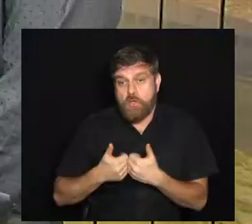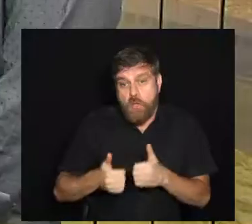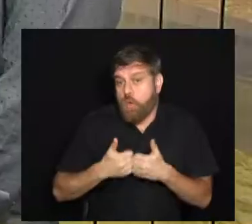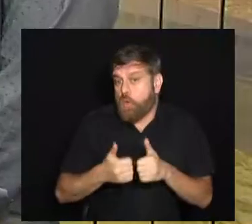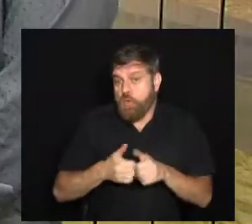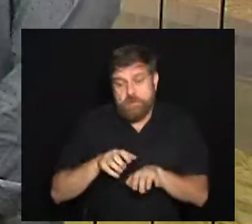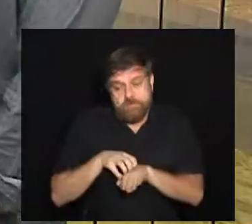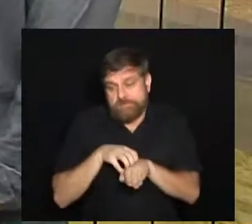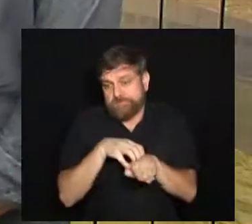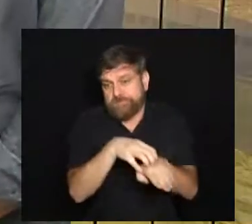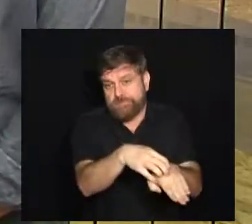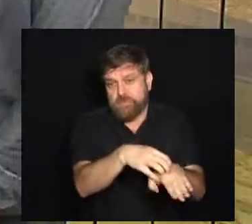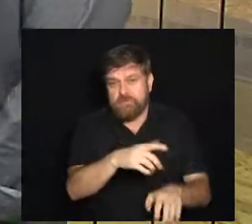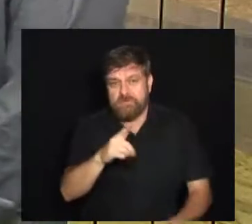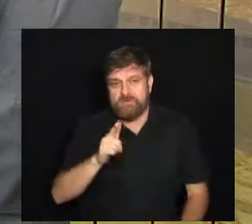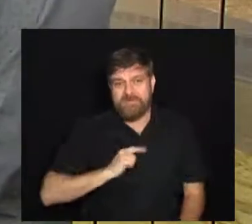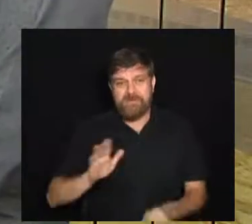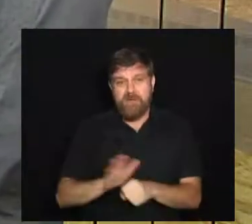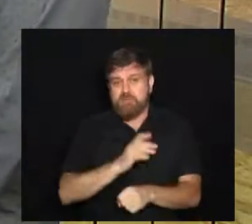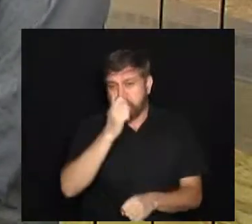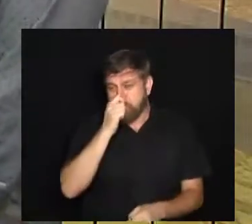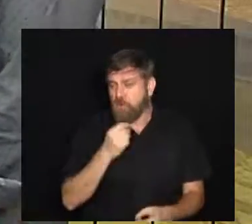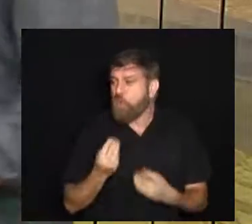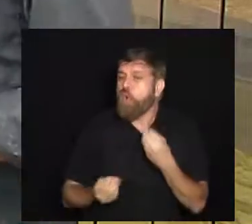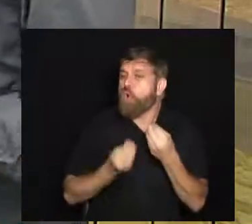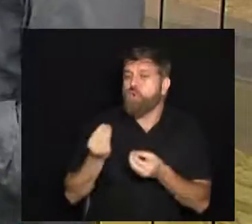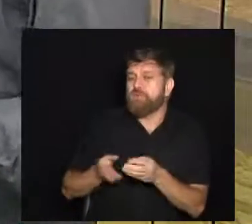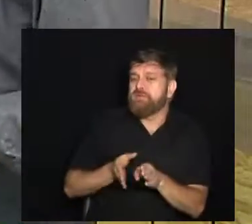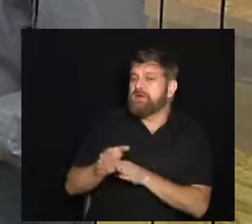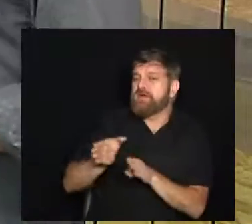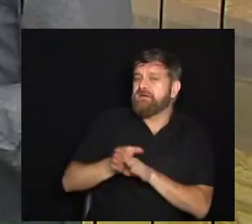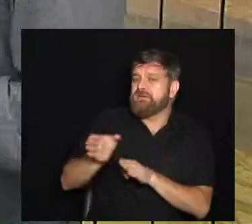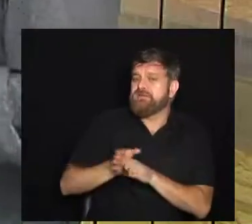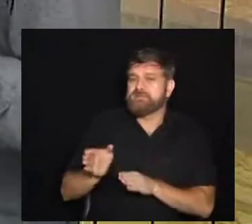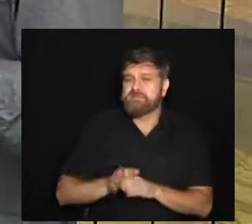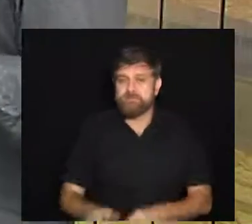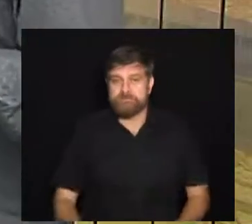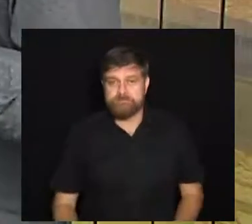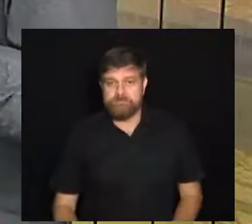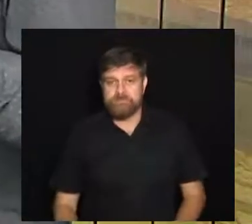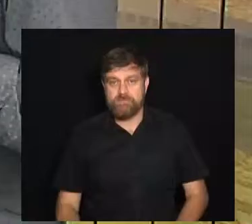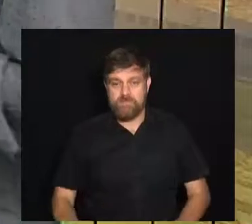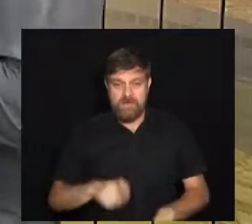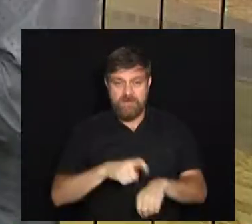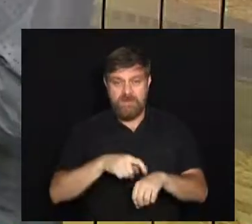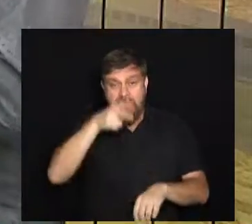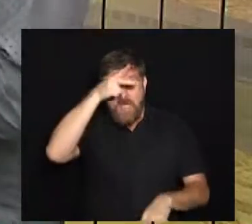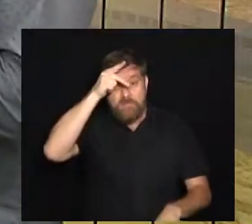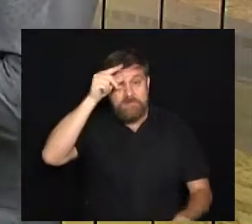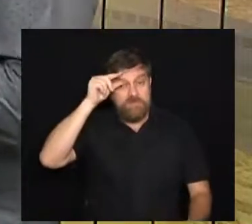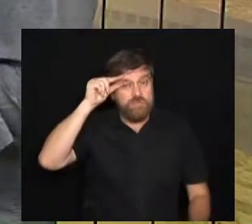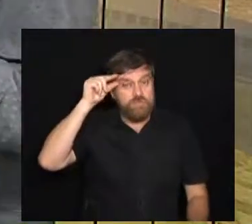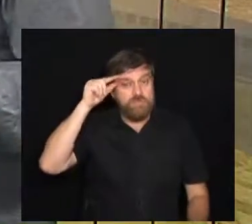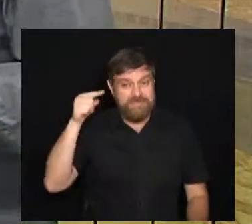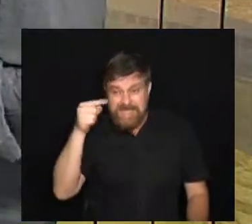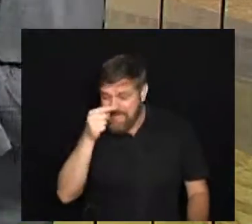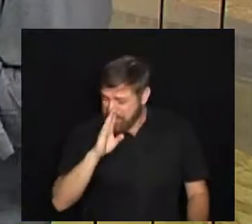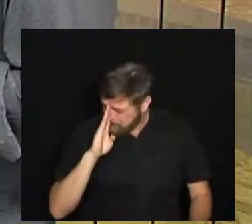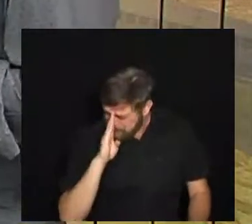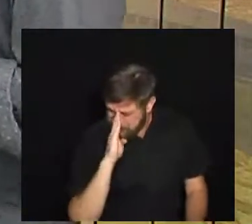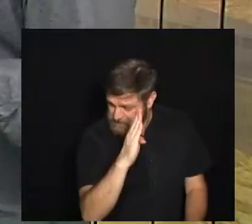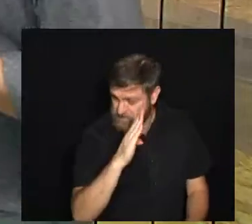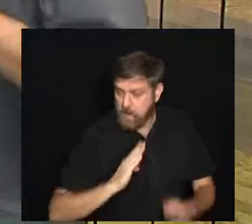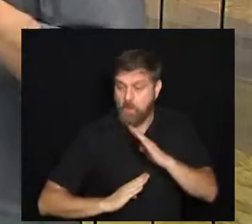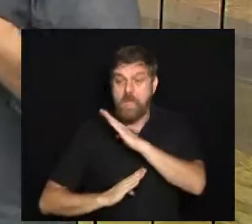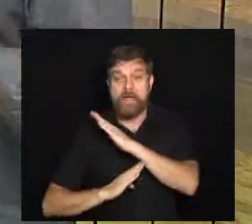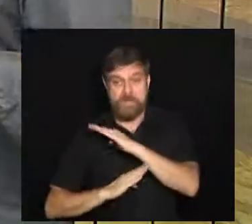o transporte público ele está cheio e aí qualquer recomendação que eu tenho que falar essa é uma hora em que o prefeito jonas donizette tem um papel central e